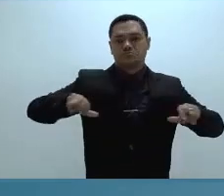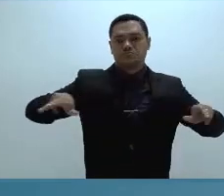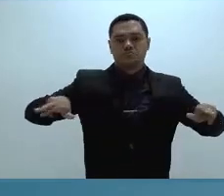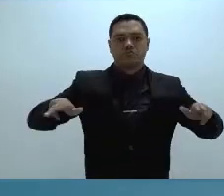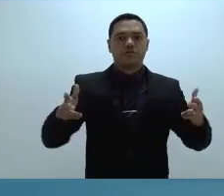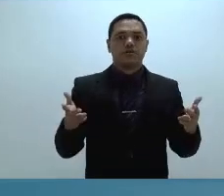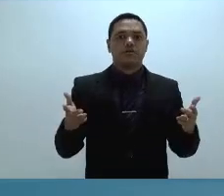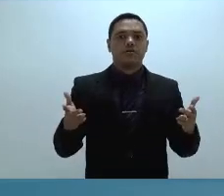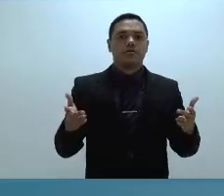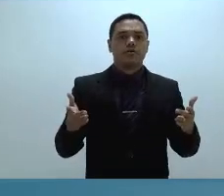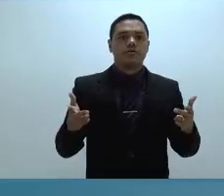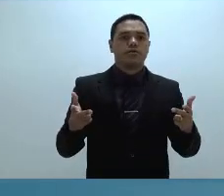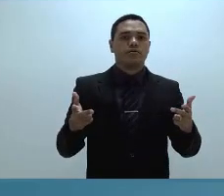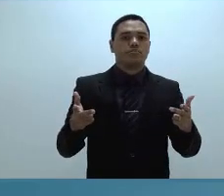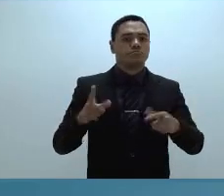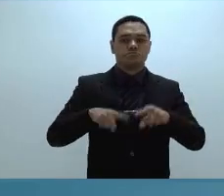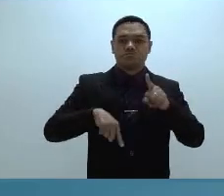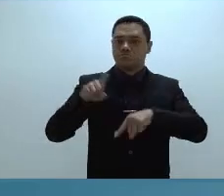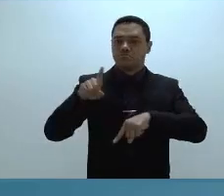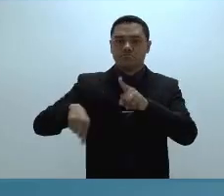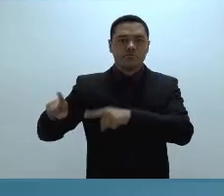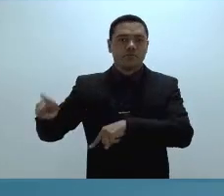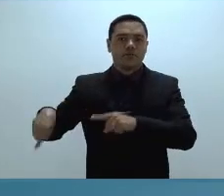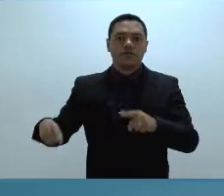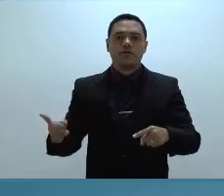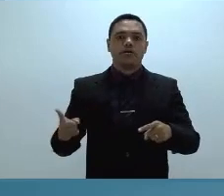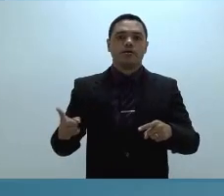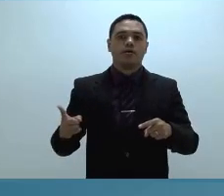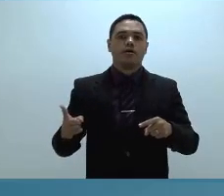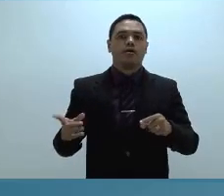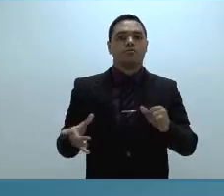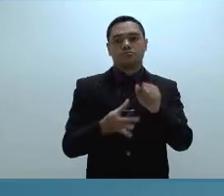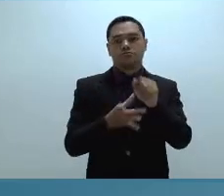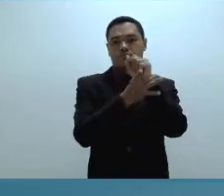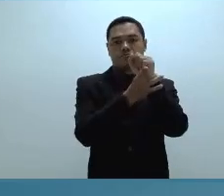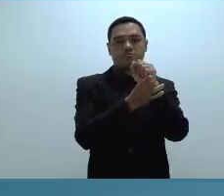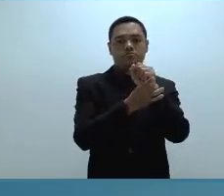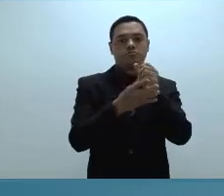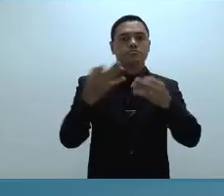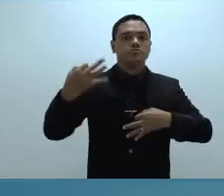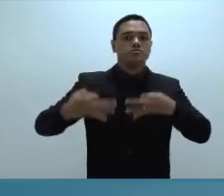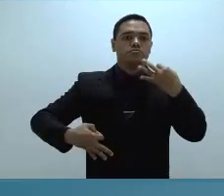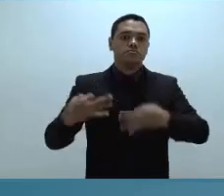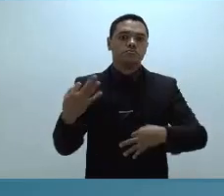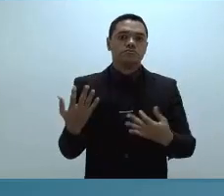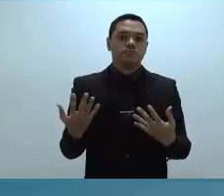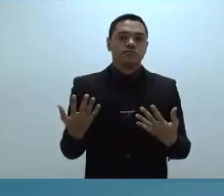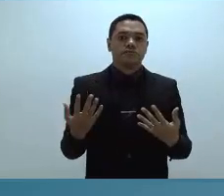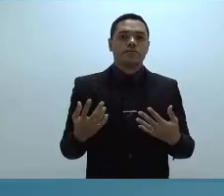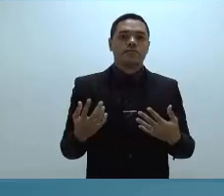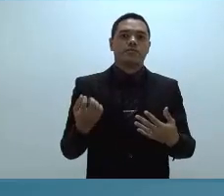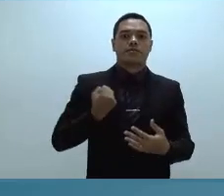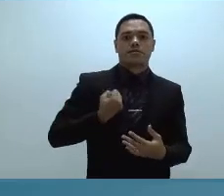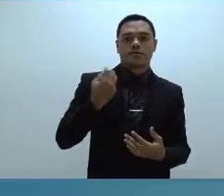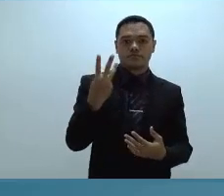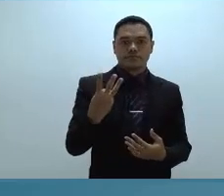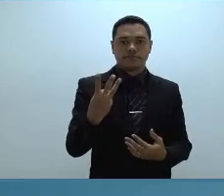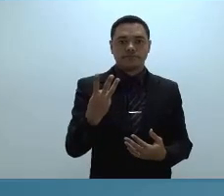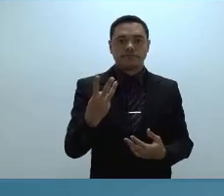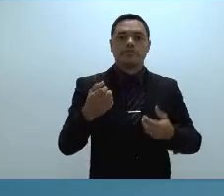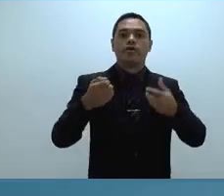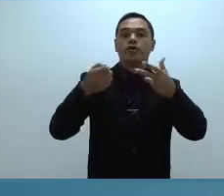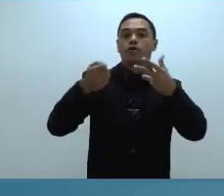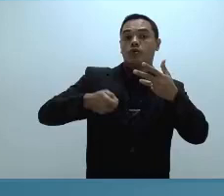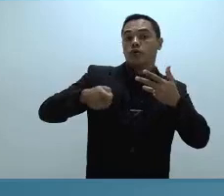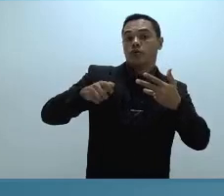quais são os elementos normativos capazes de assegurar a pretensão de direito deduzido em juízo. 3. A jurisprudência do